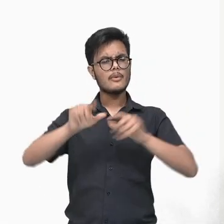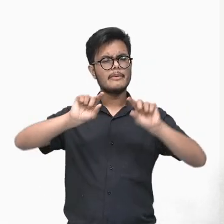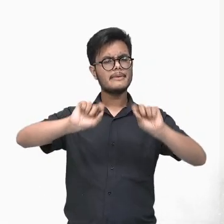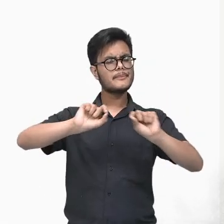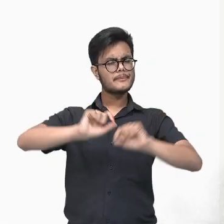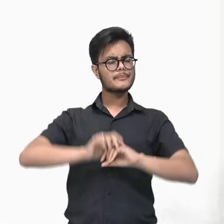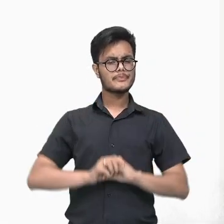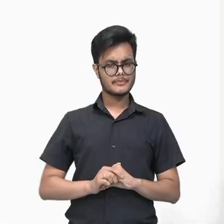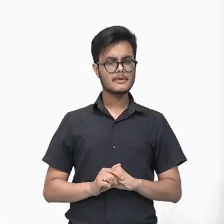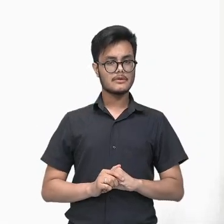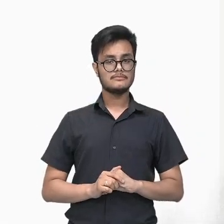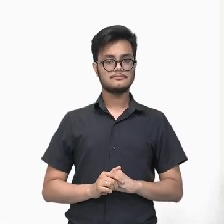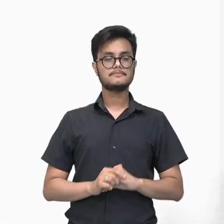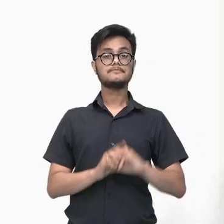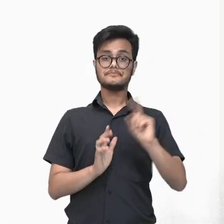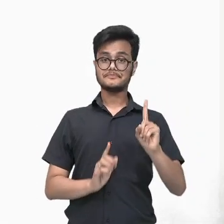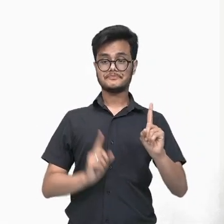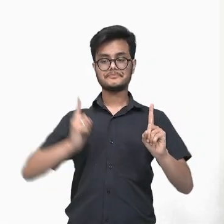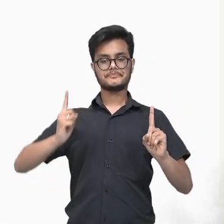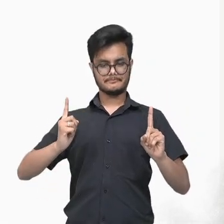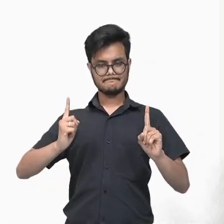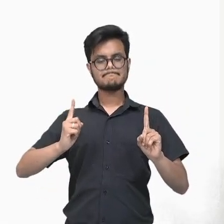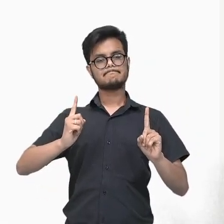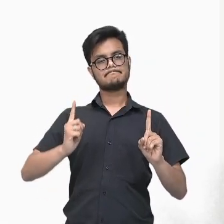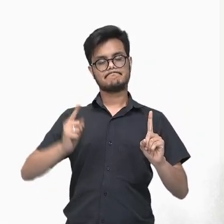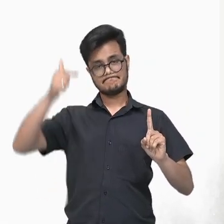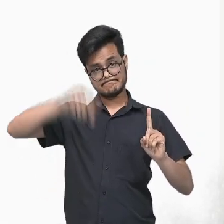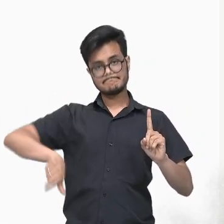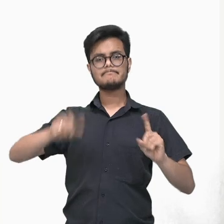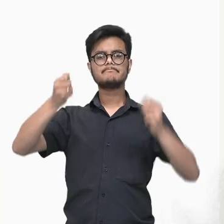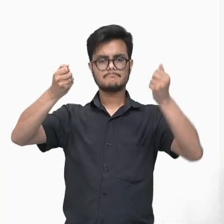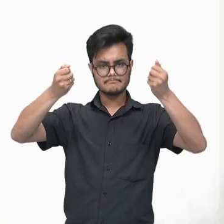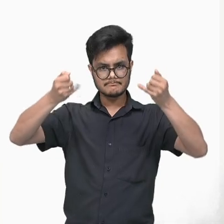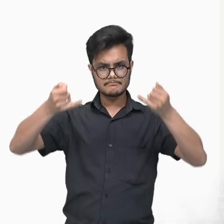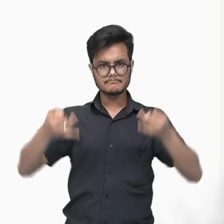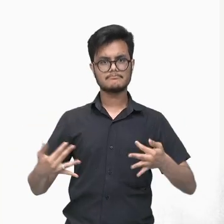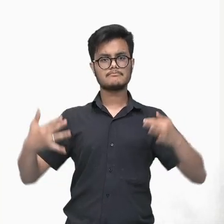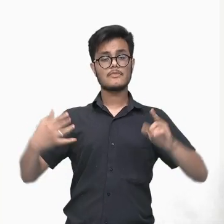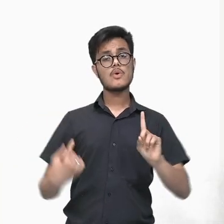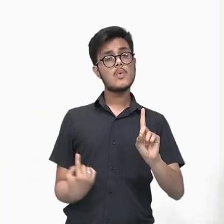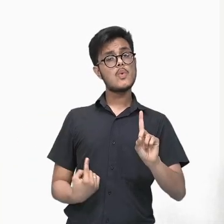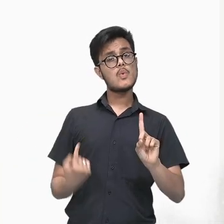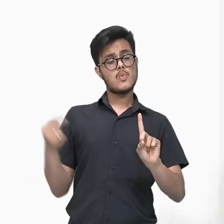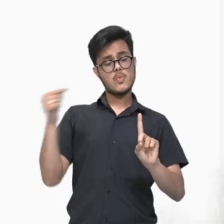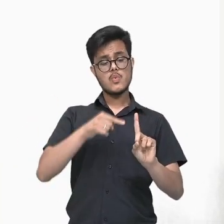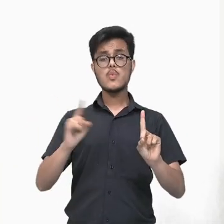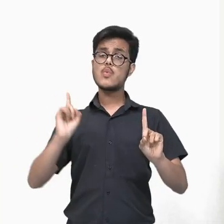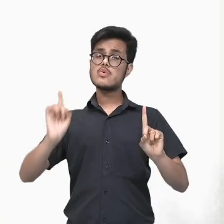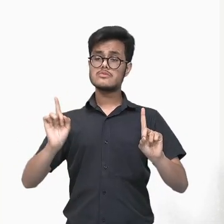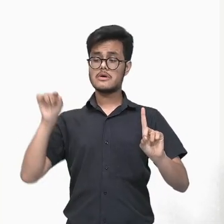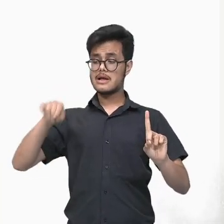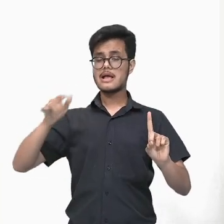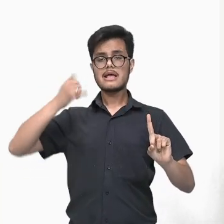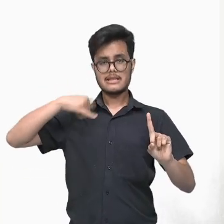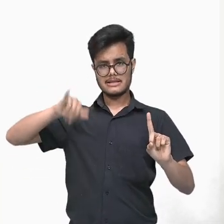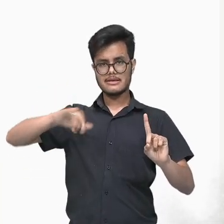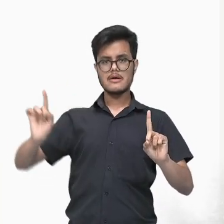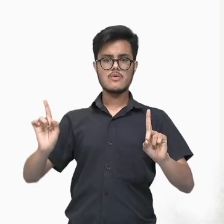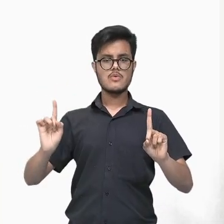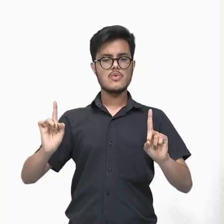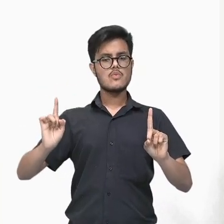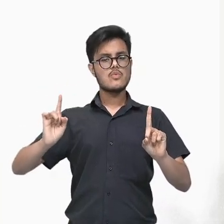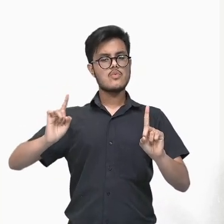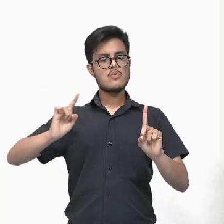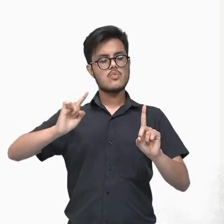iniciais, dois corpos condutores, pelo menos um eletrizado, a causa, o